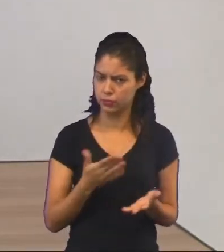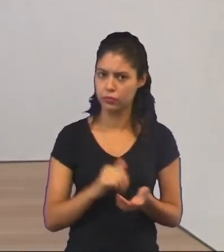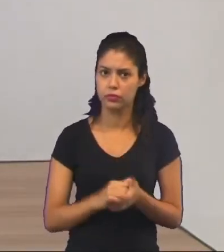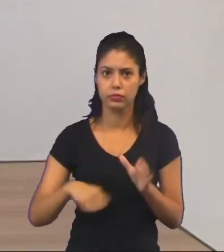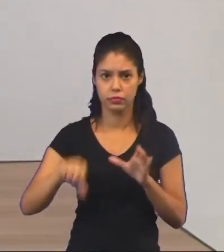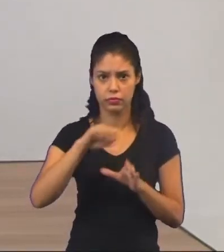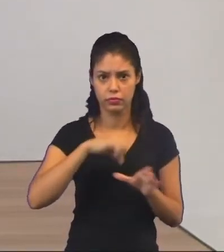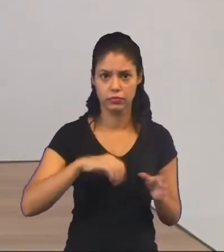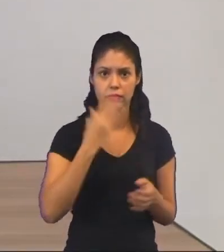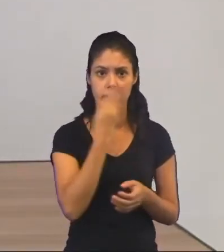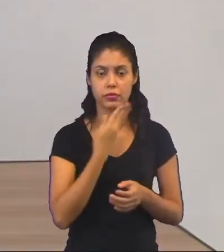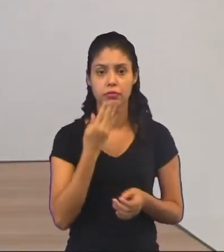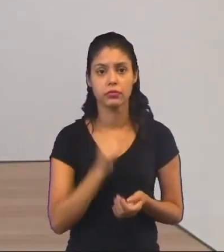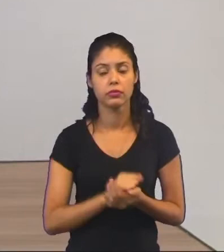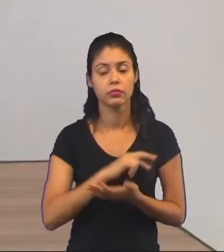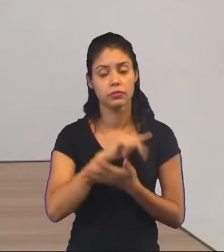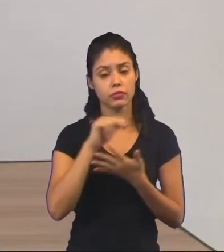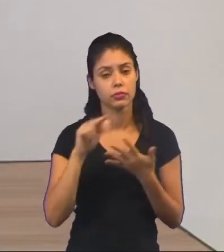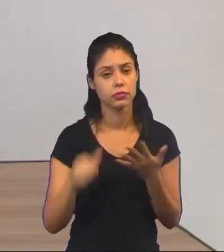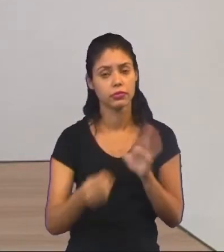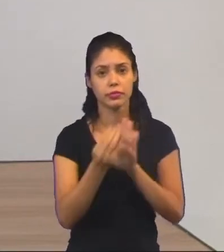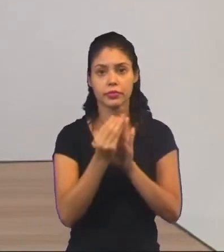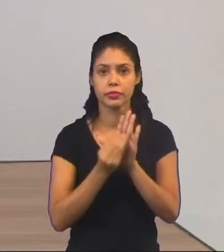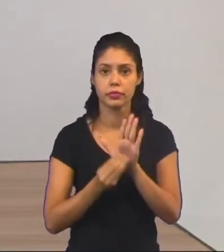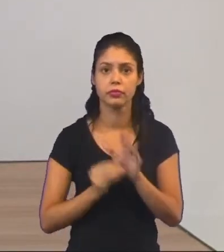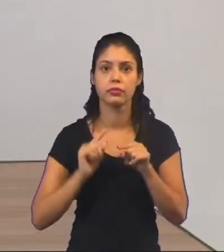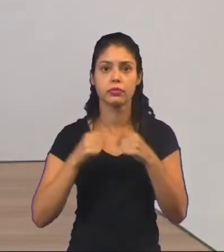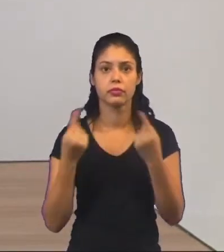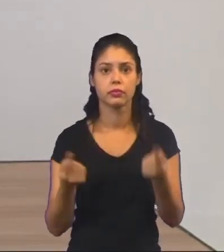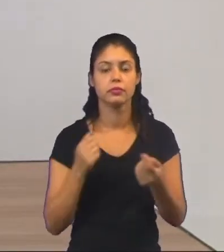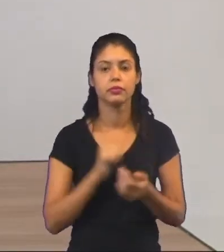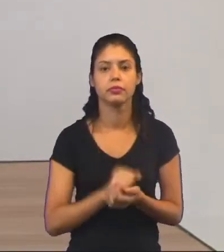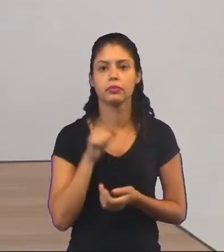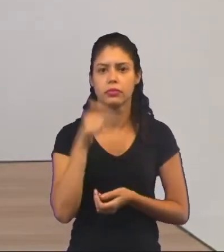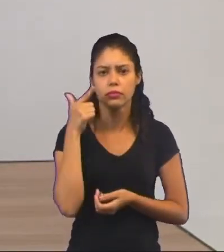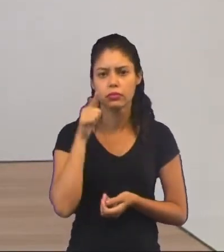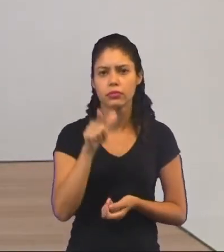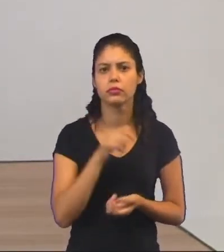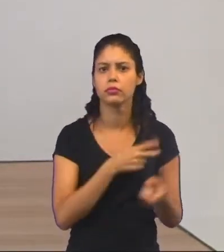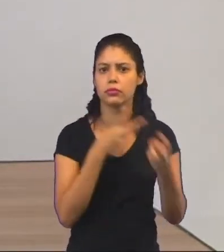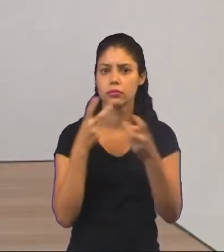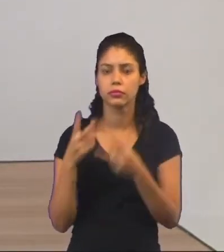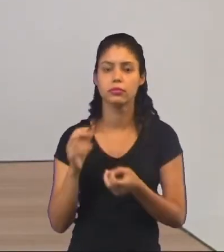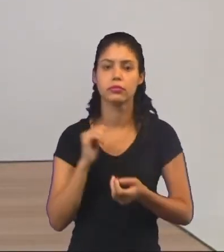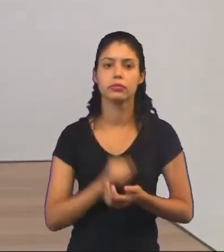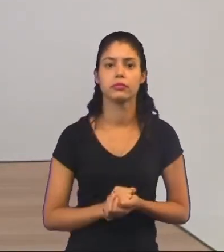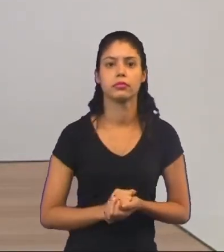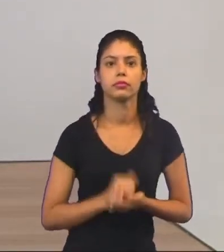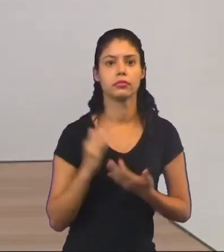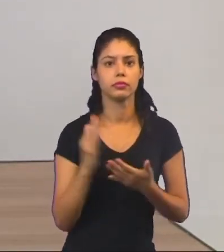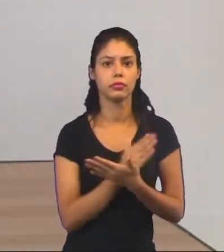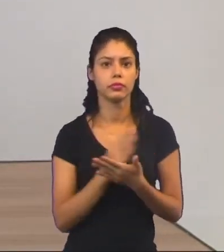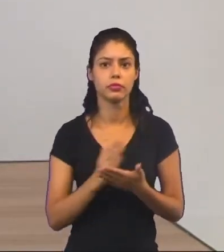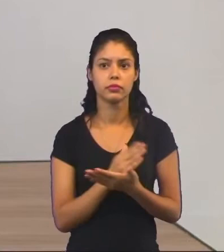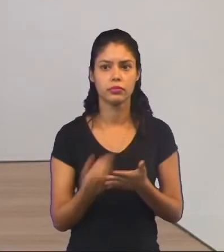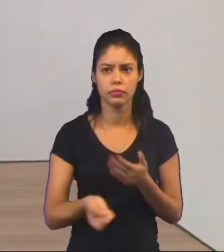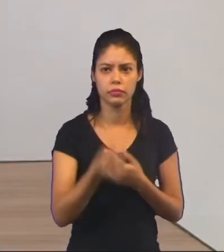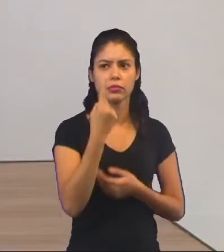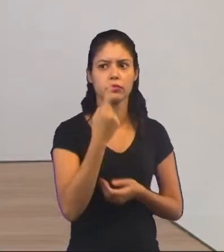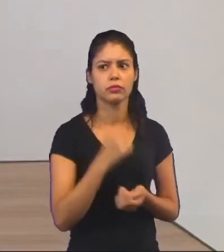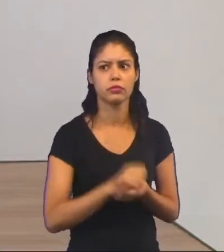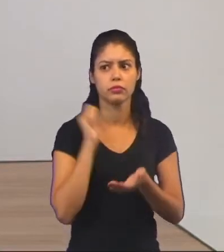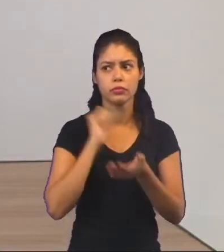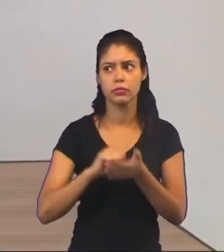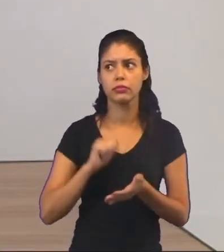vai óleo, vai açúcar, vão vários ingredientes. Mas vocês conseguiram perceber que há algo de estranho